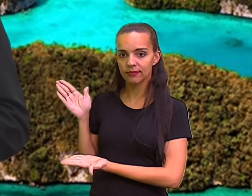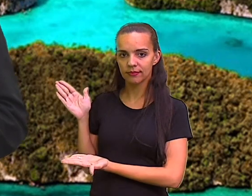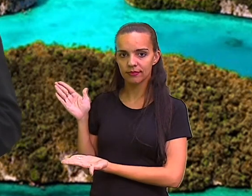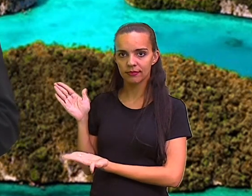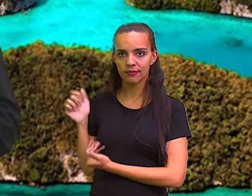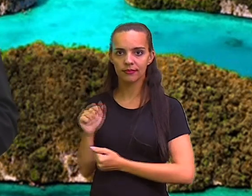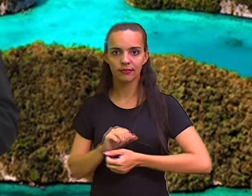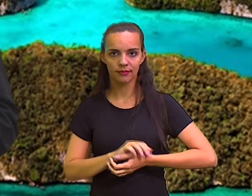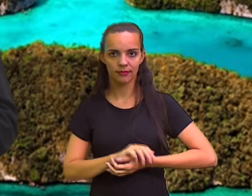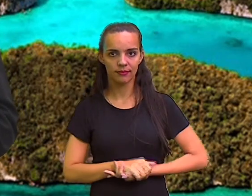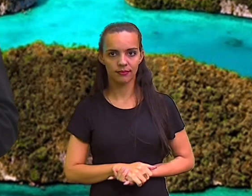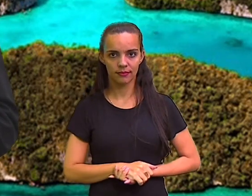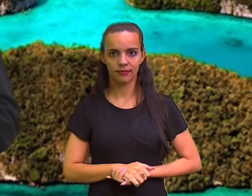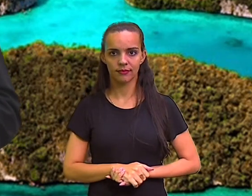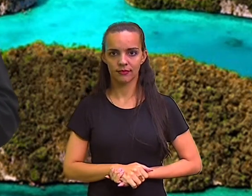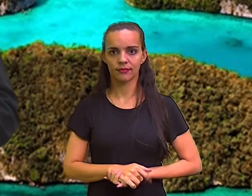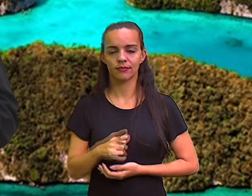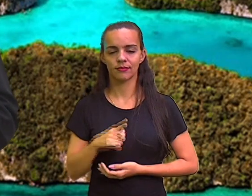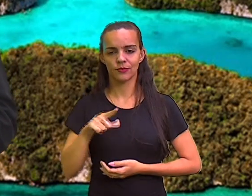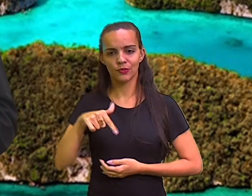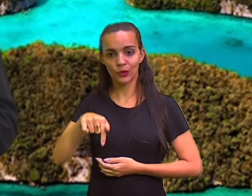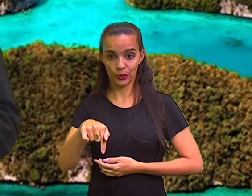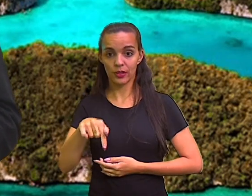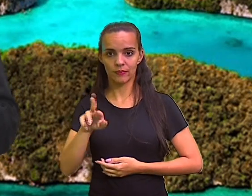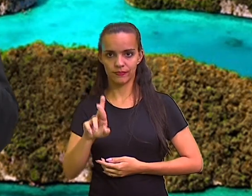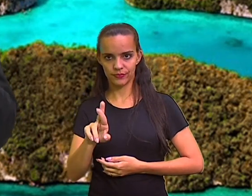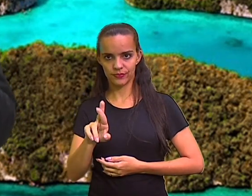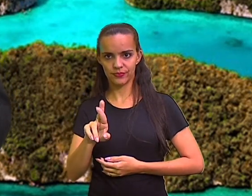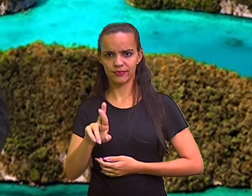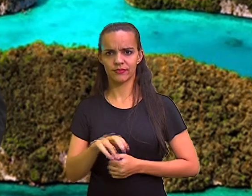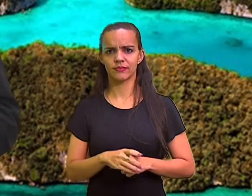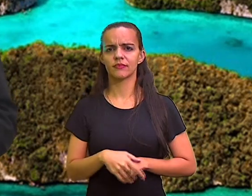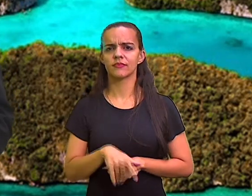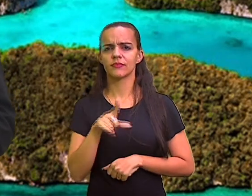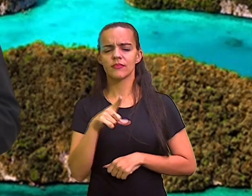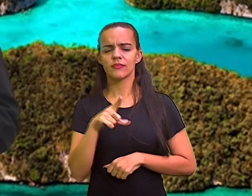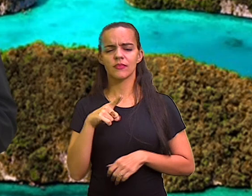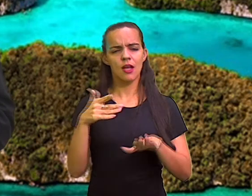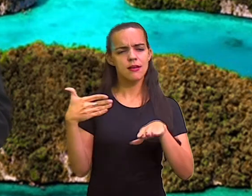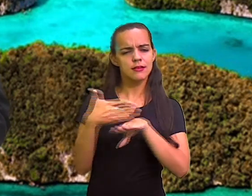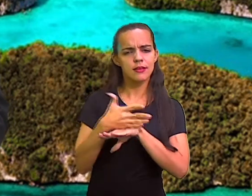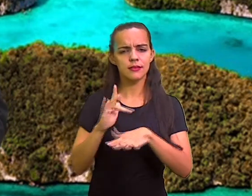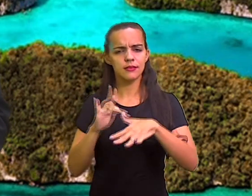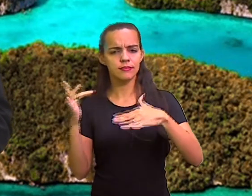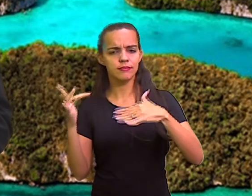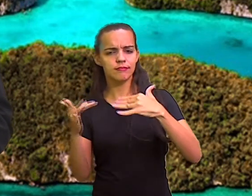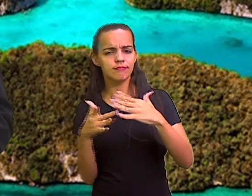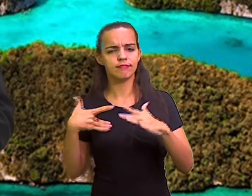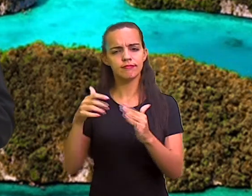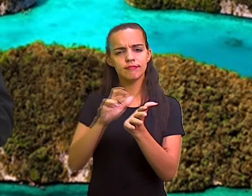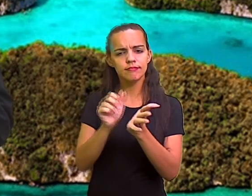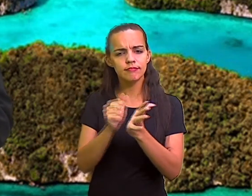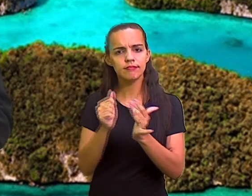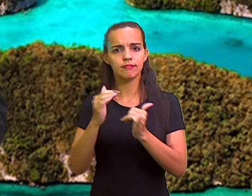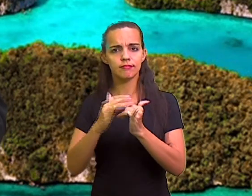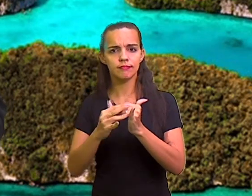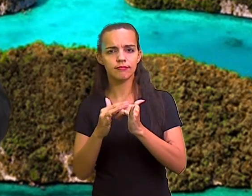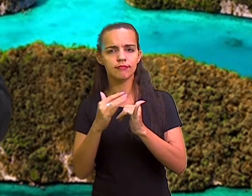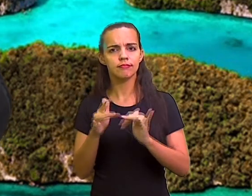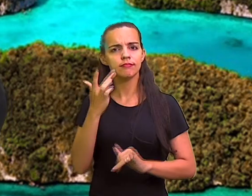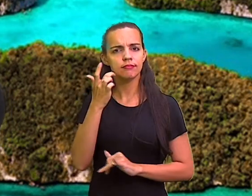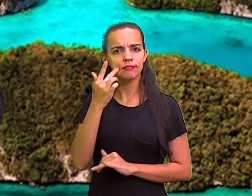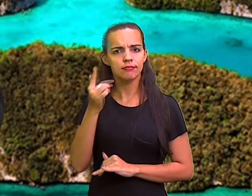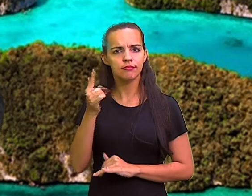no canto da nossa tela, o nosso QR Code. Acesse as nossas redes sociais, se inscreva no nosso canal do YouTube, SMED